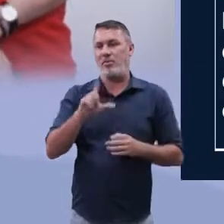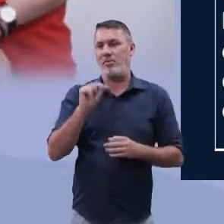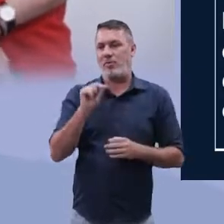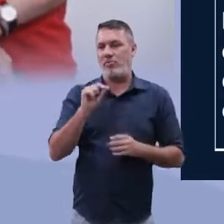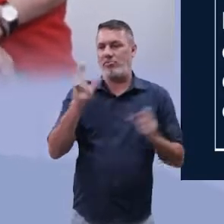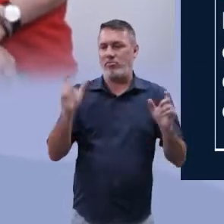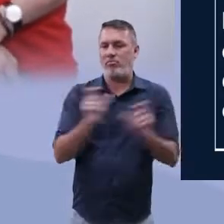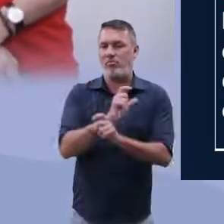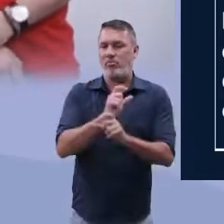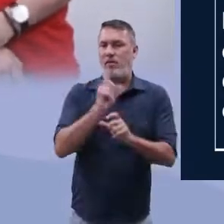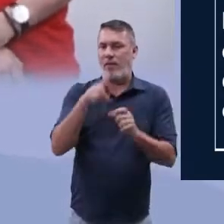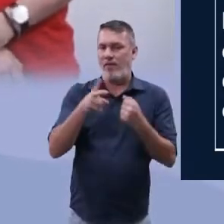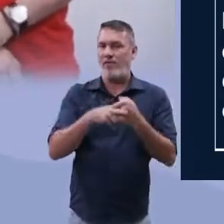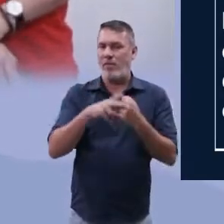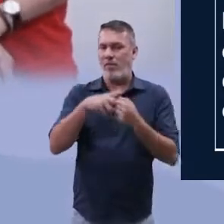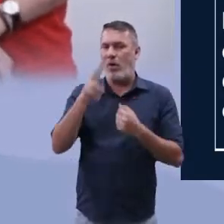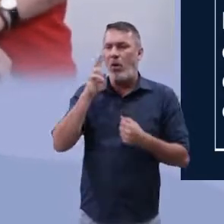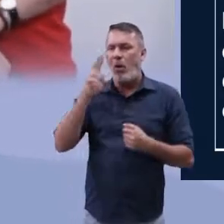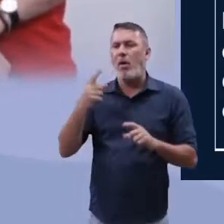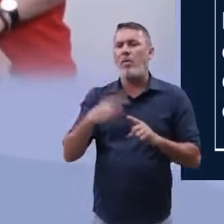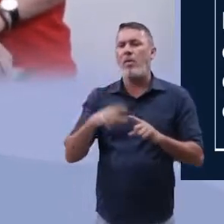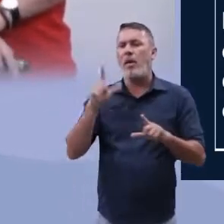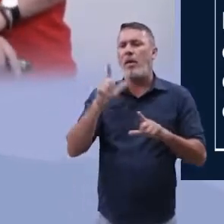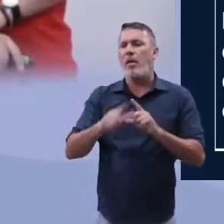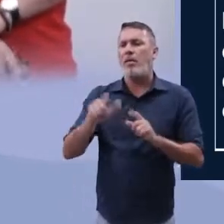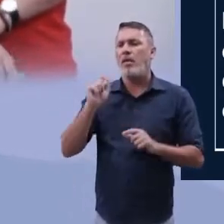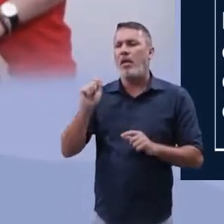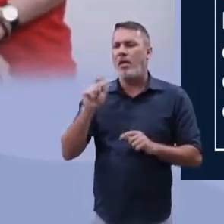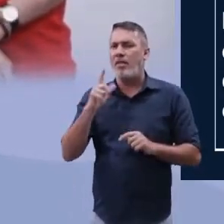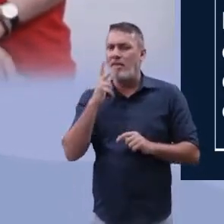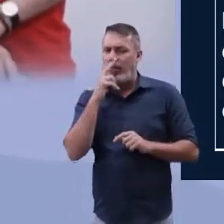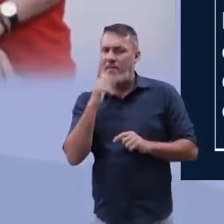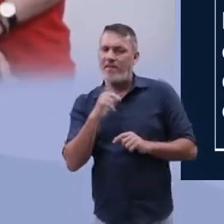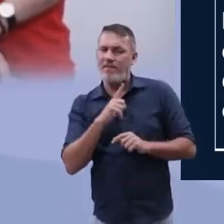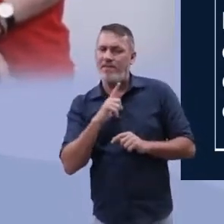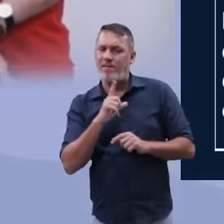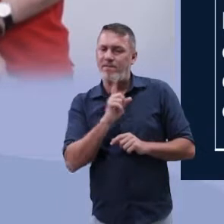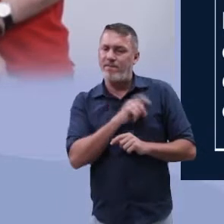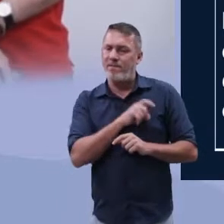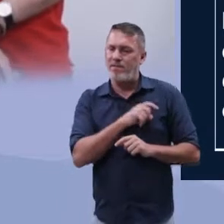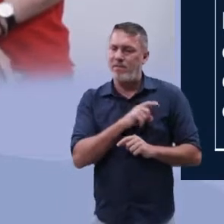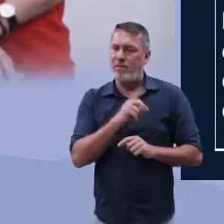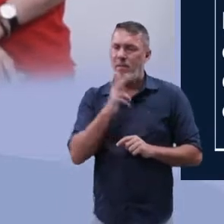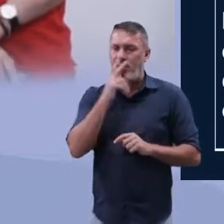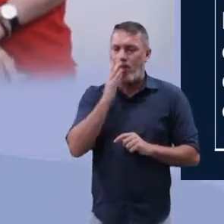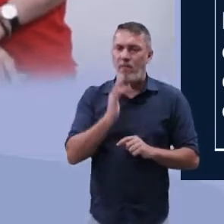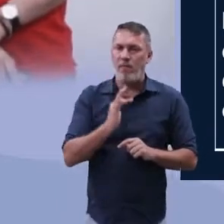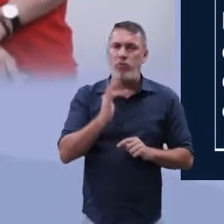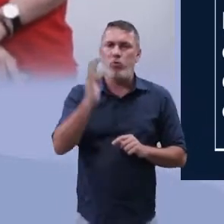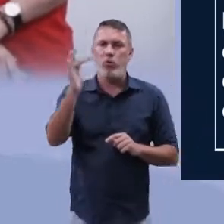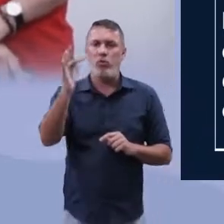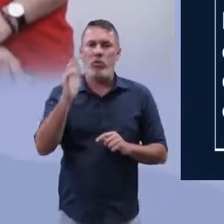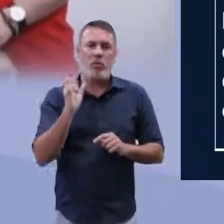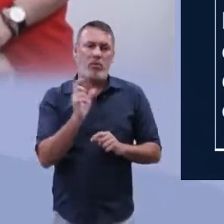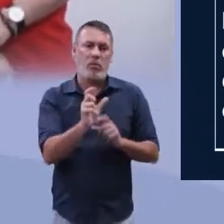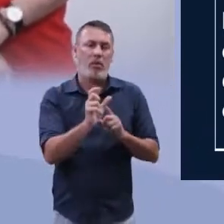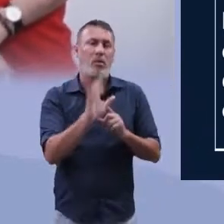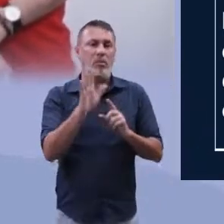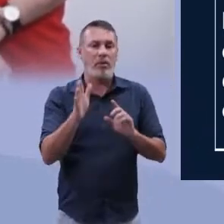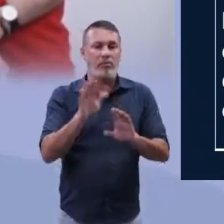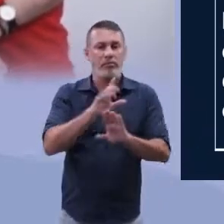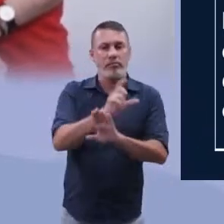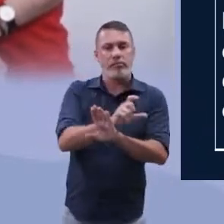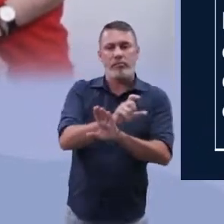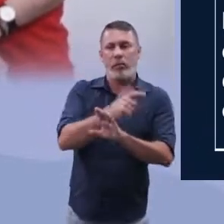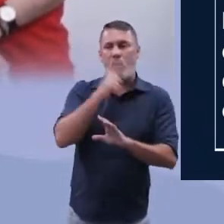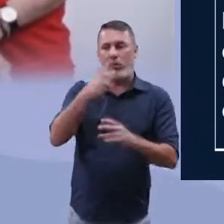A. Beleza? Mas vocês viram que, olha só que questão capciosa, né? Usou o futuro, mas quis